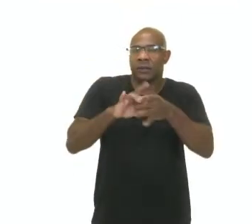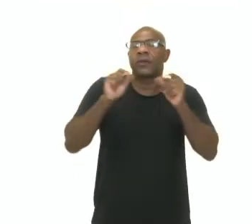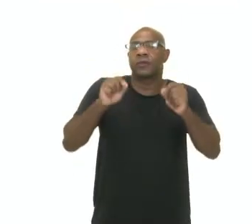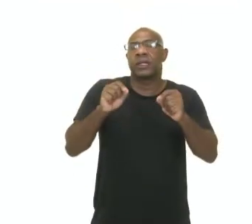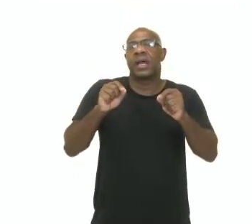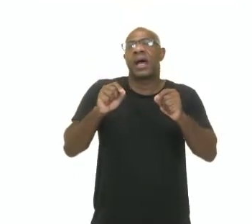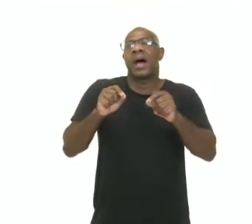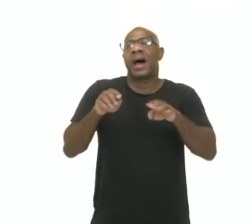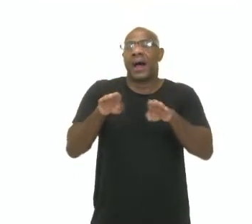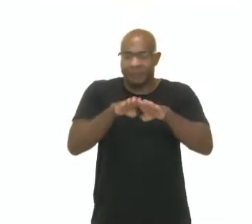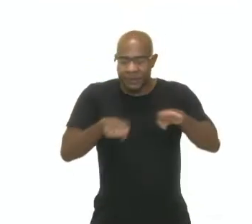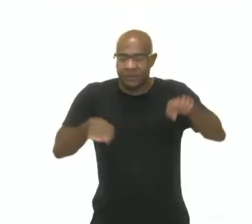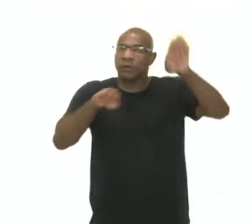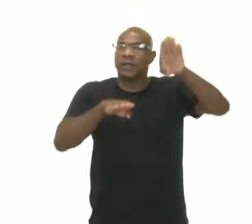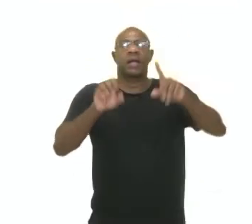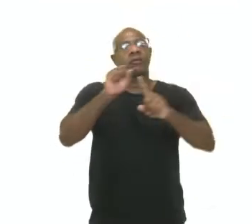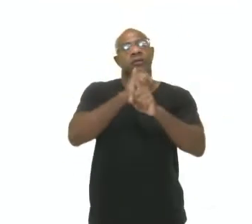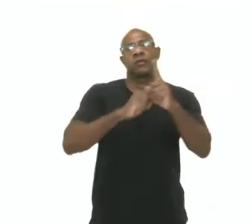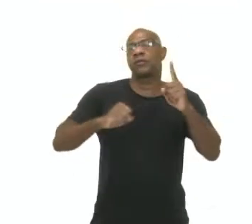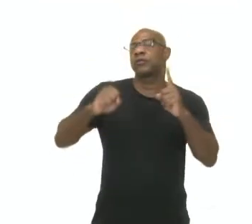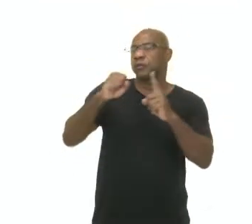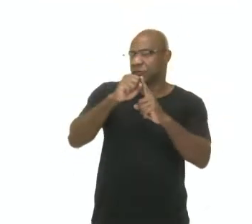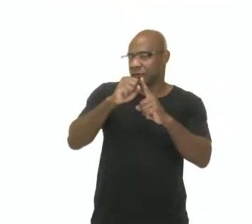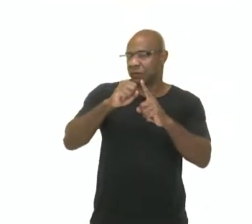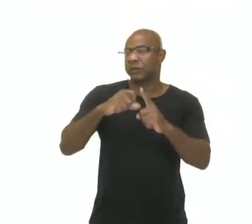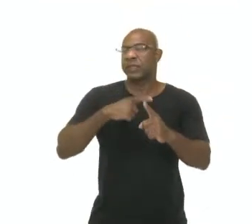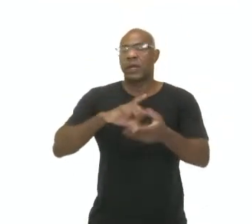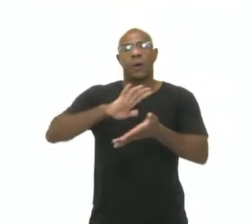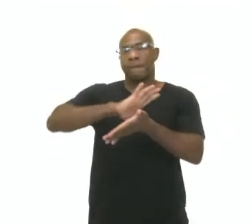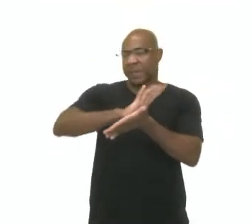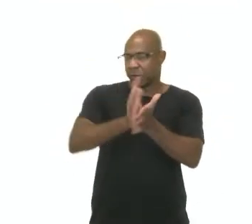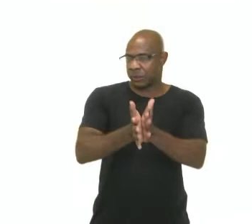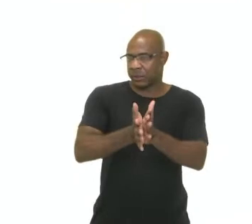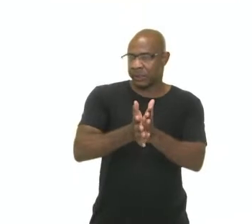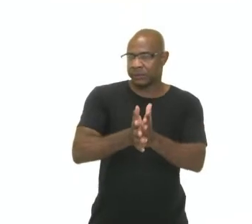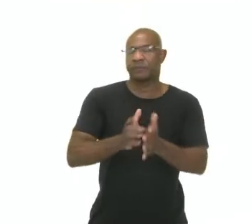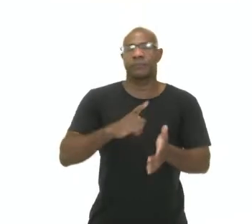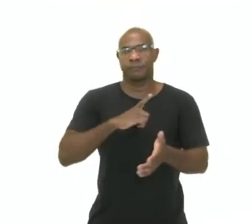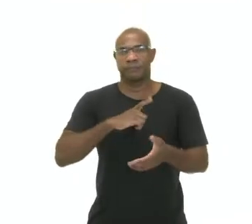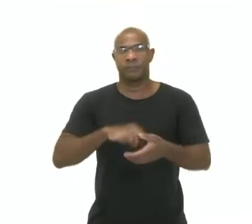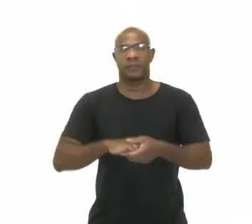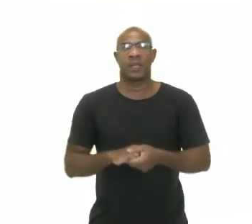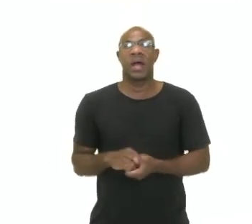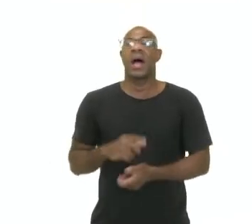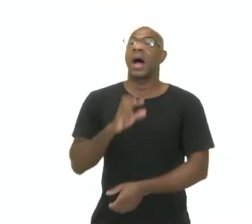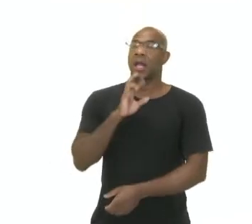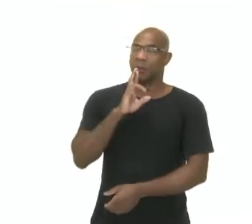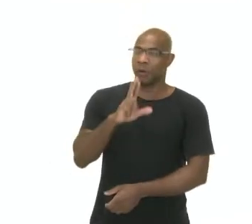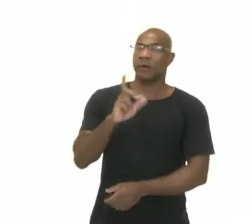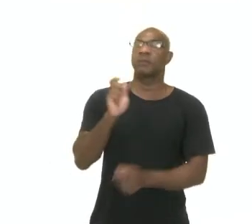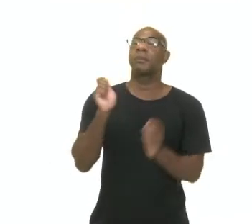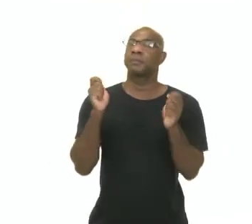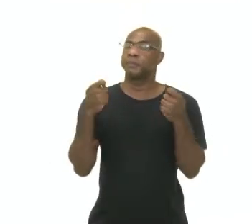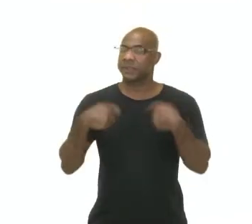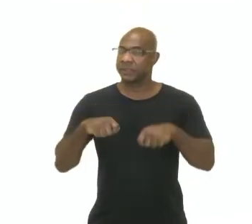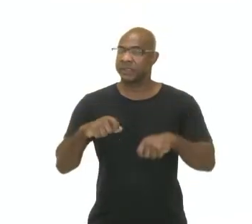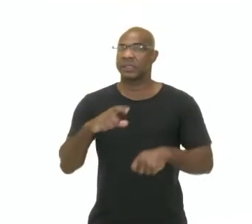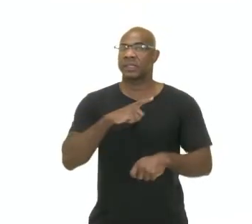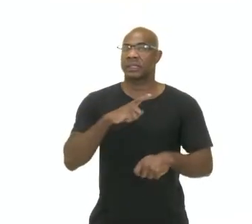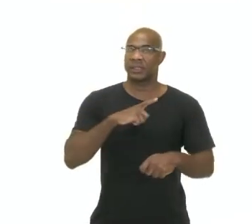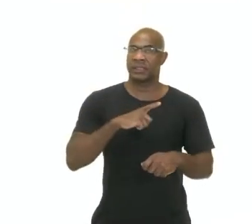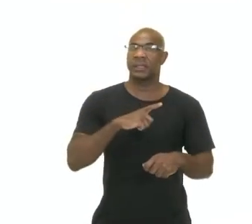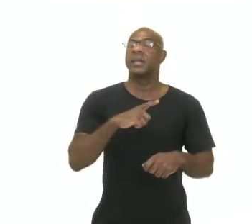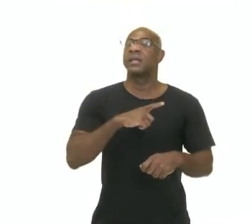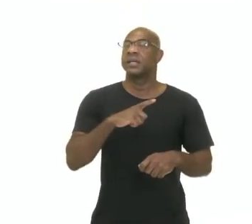ao segregacionismo e ao preconceito. A resposta deve contemplar o que foi solicitado no